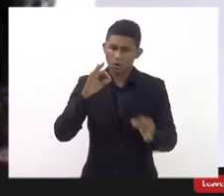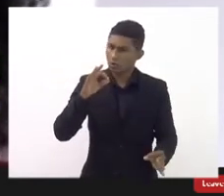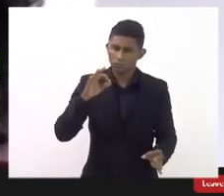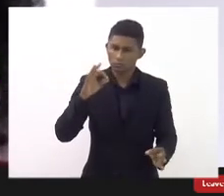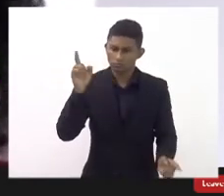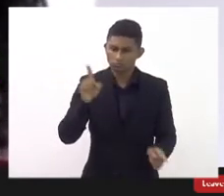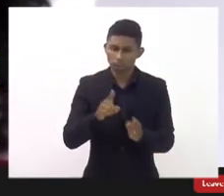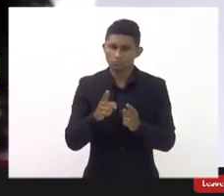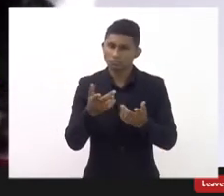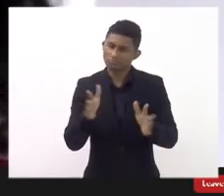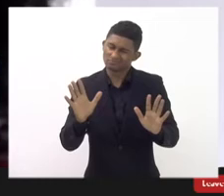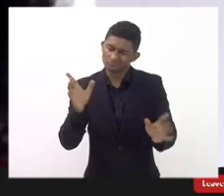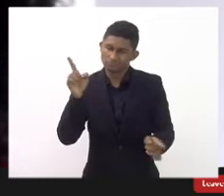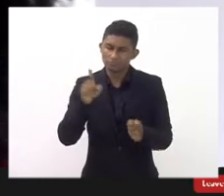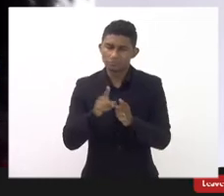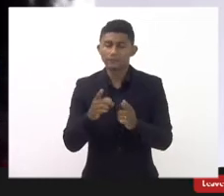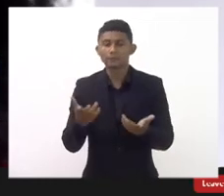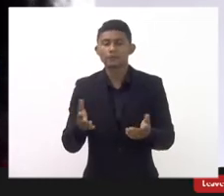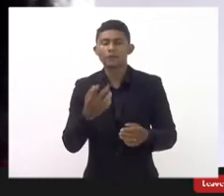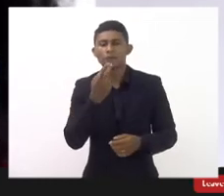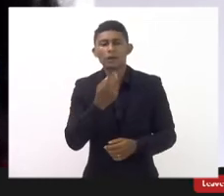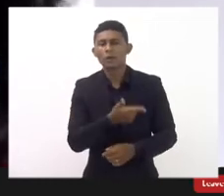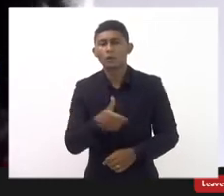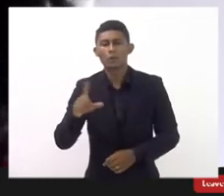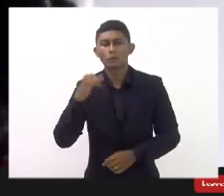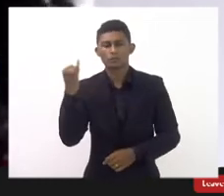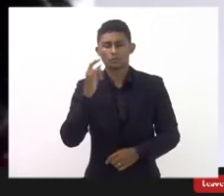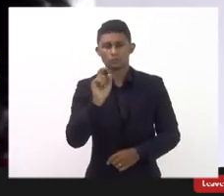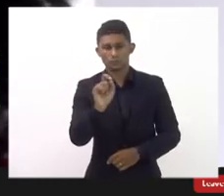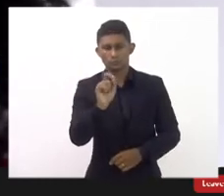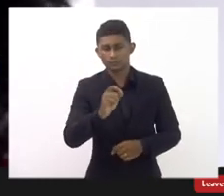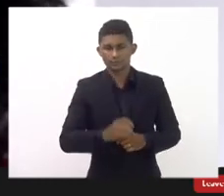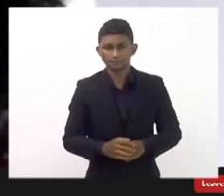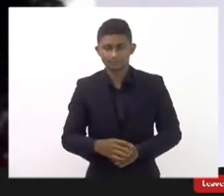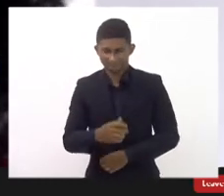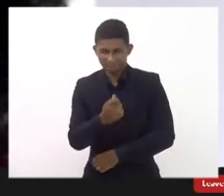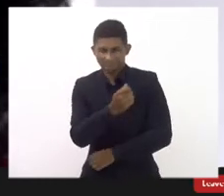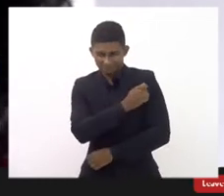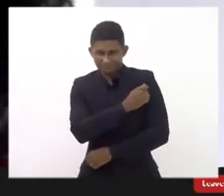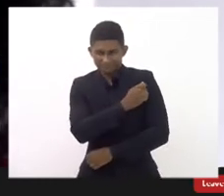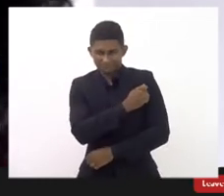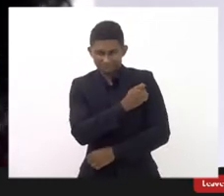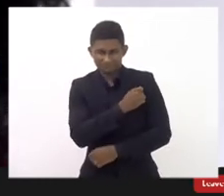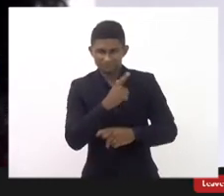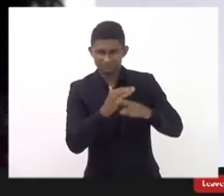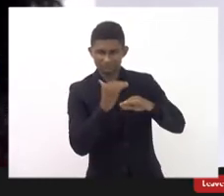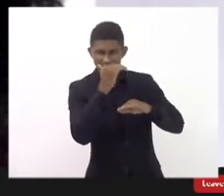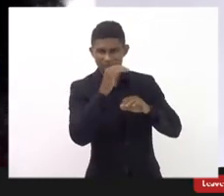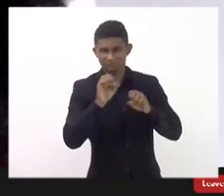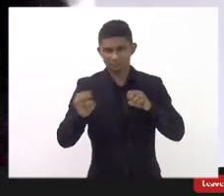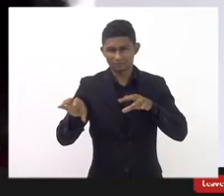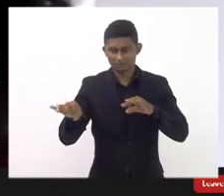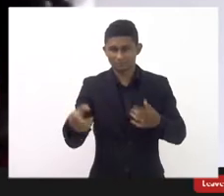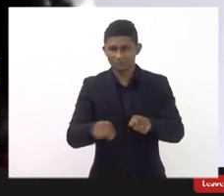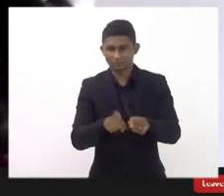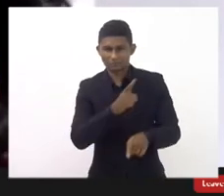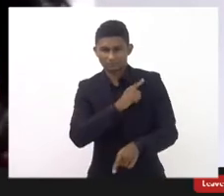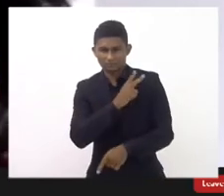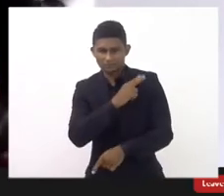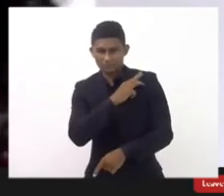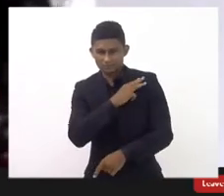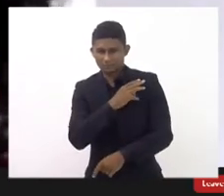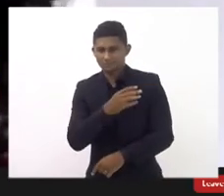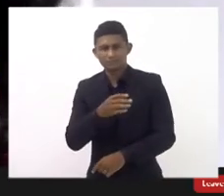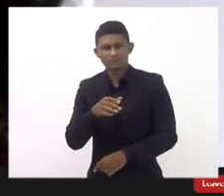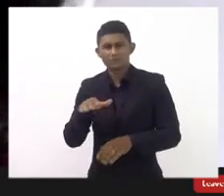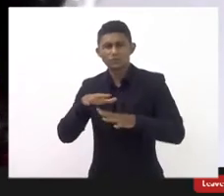falar um outro aspecto que é muito importante. Os estudantes do concomitante subsequente são estudantes com um perfil muito